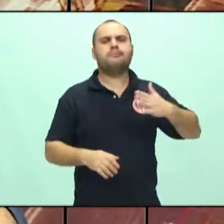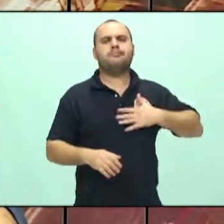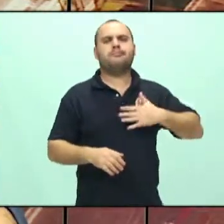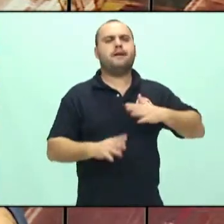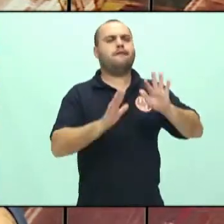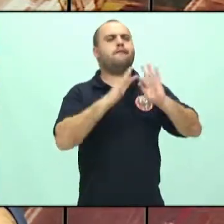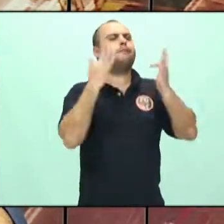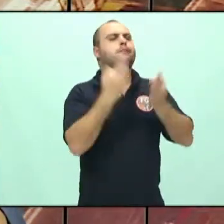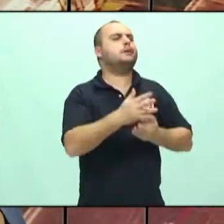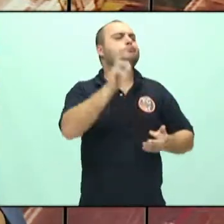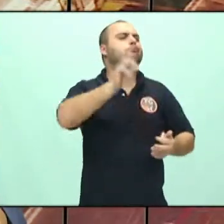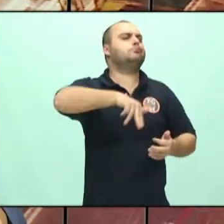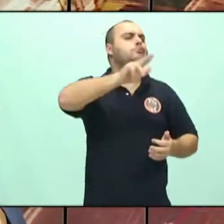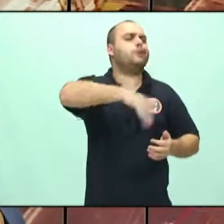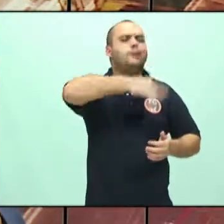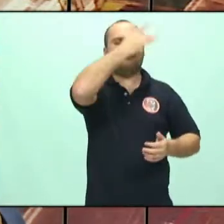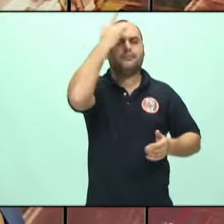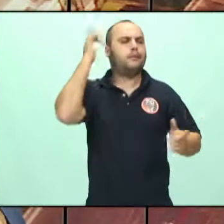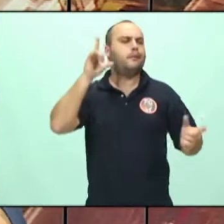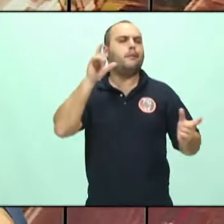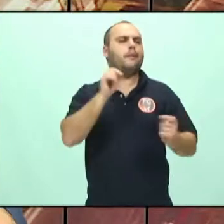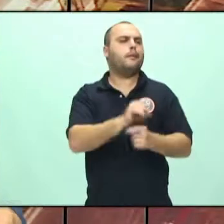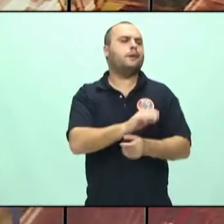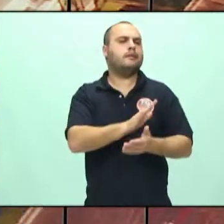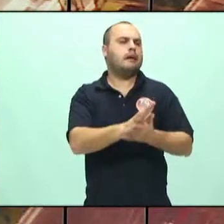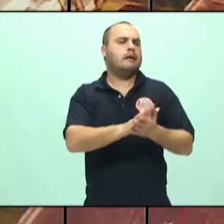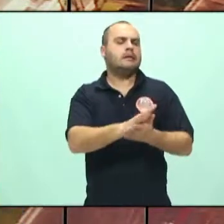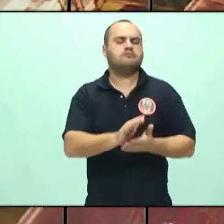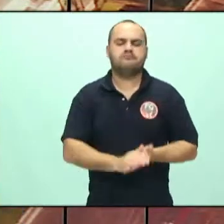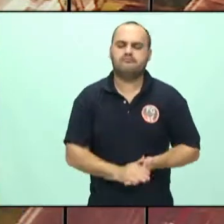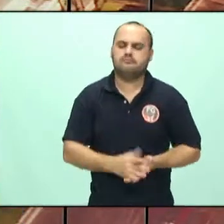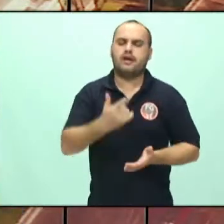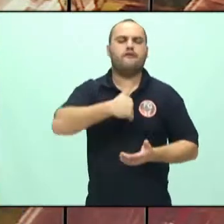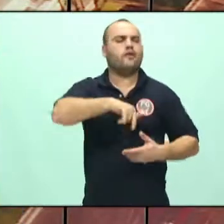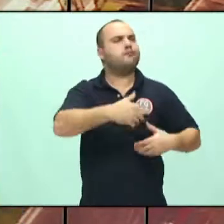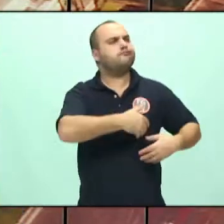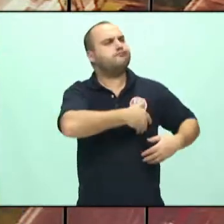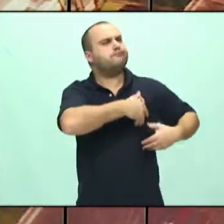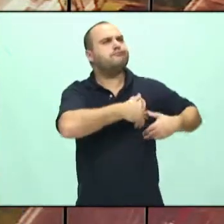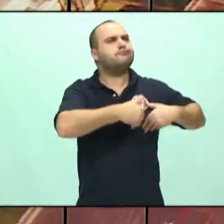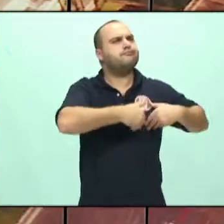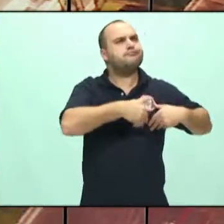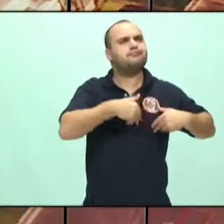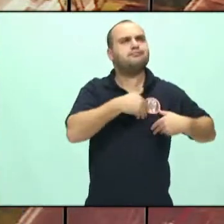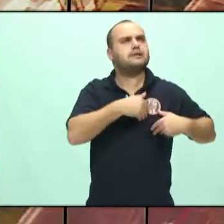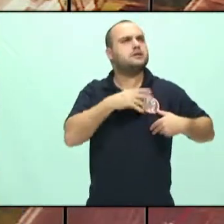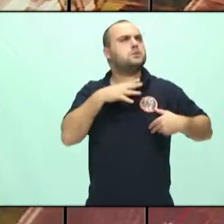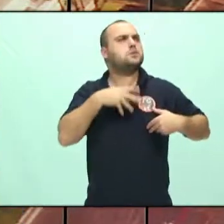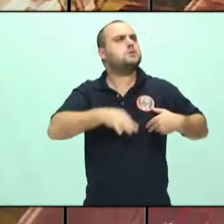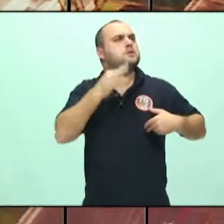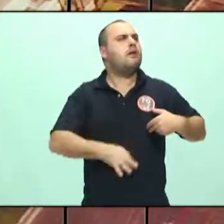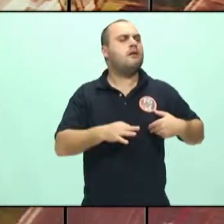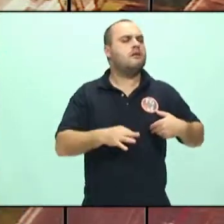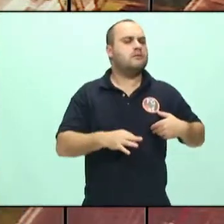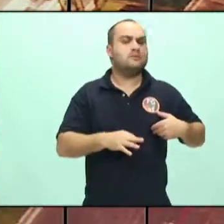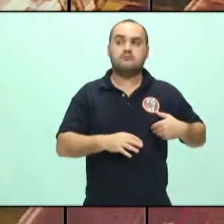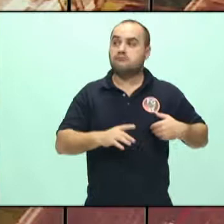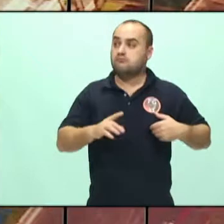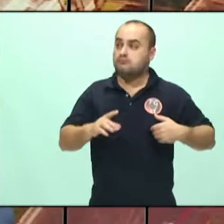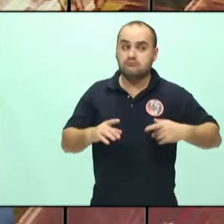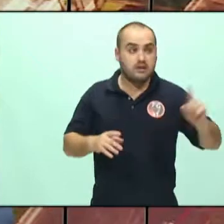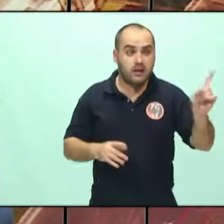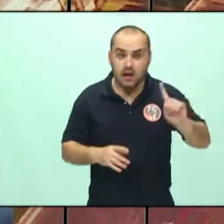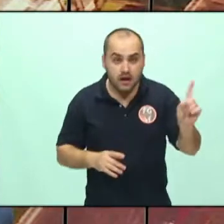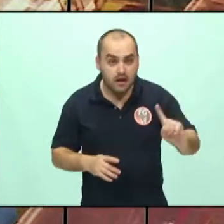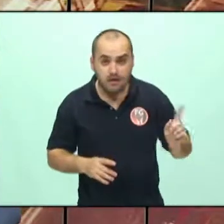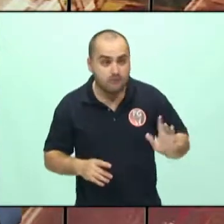nunca teve ninguém, eu faço meu autoexame, mas está tudo certo, está errado. Está errado. É